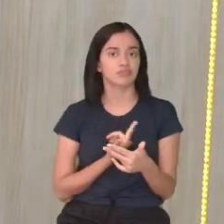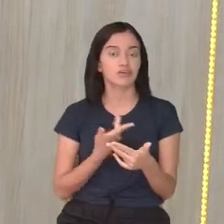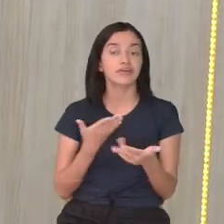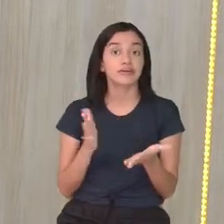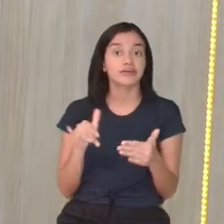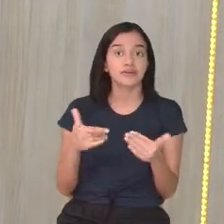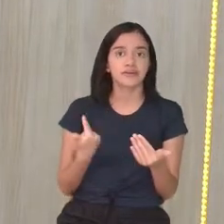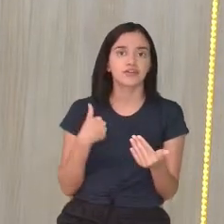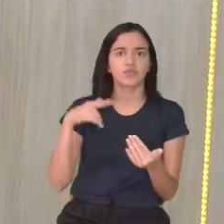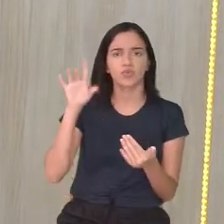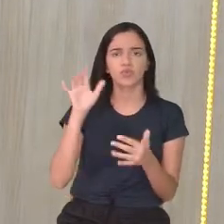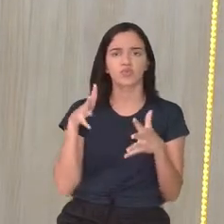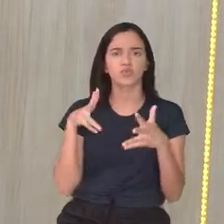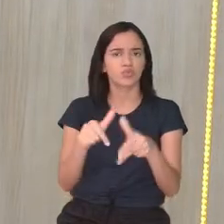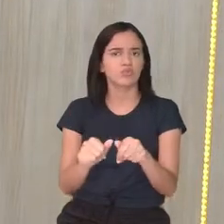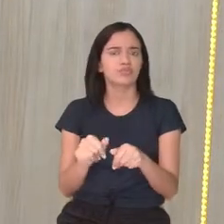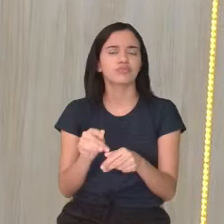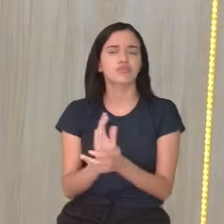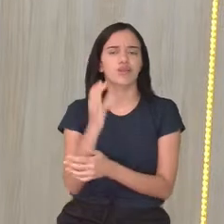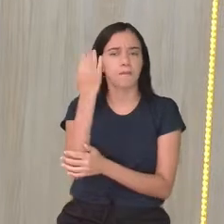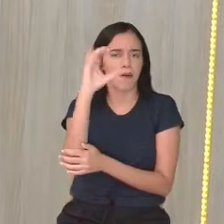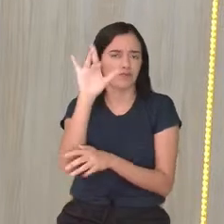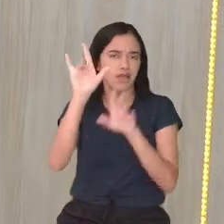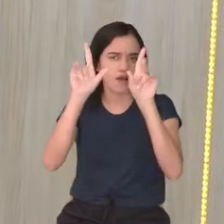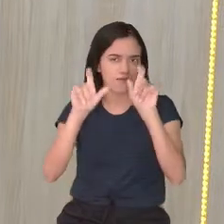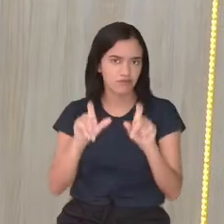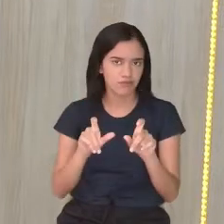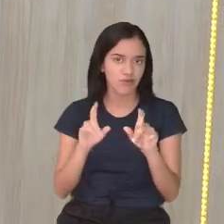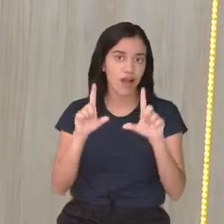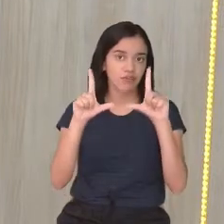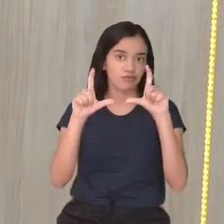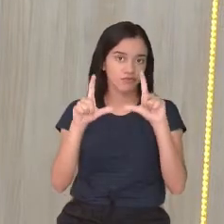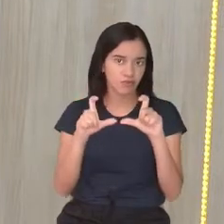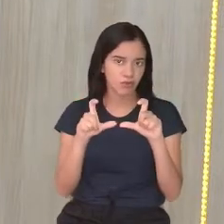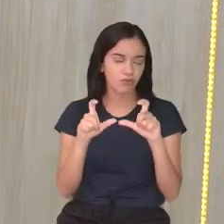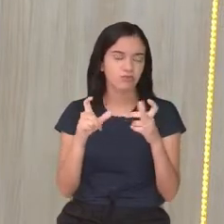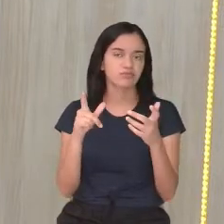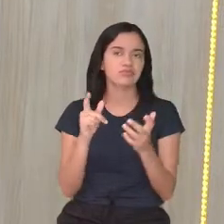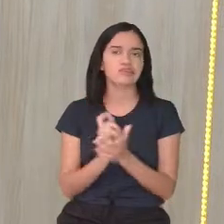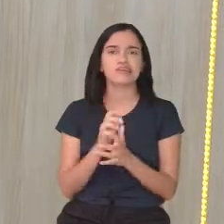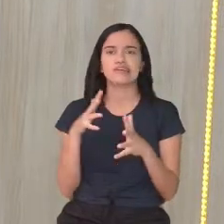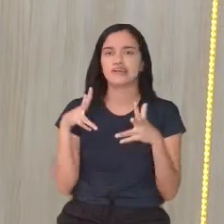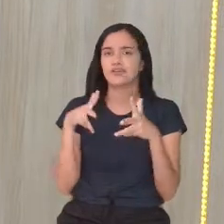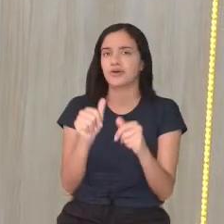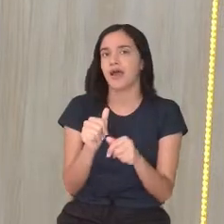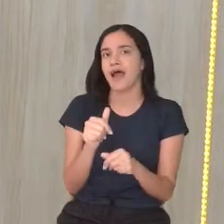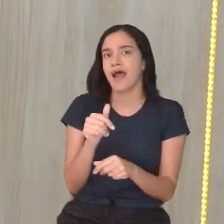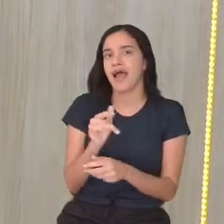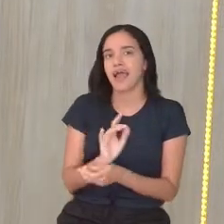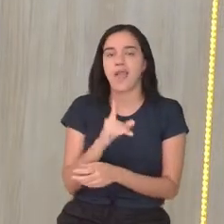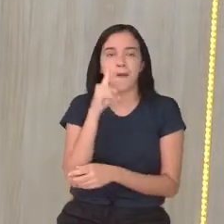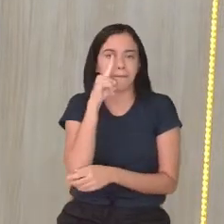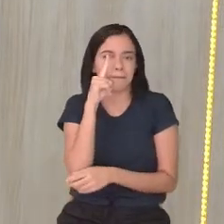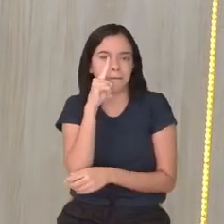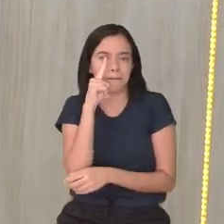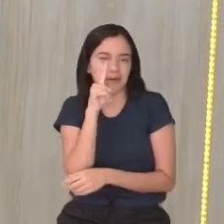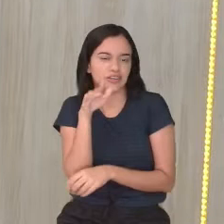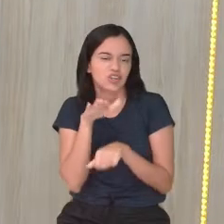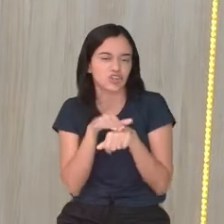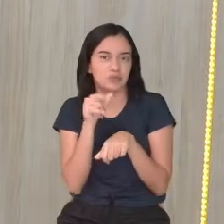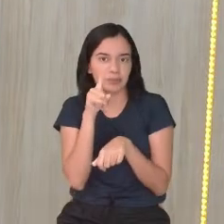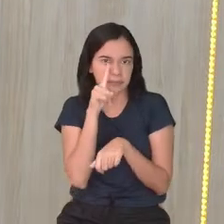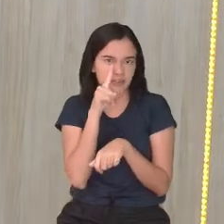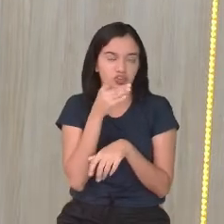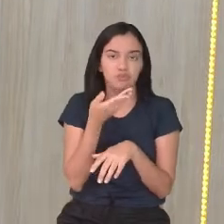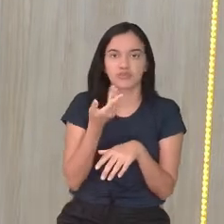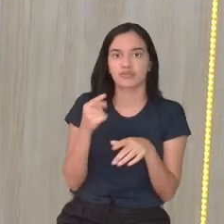né? Que todo mundo gosta de postar lá a sua foto, né? Todo mundo chama o biscoito, né? Então, será que hoje em dia a gente também